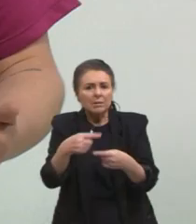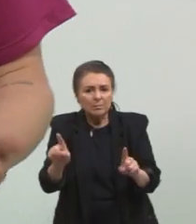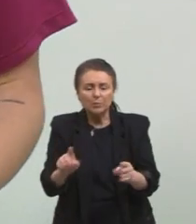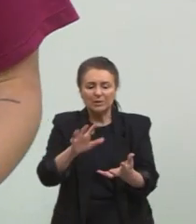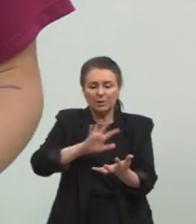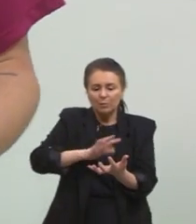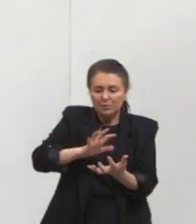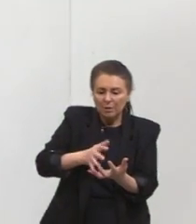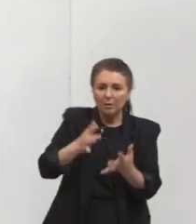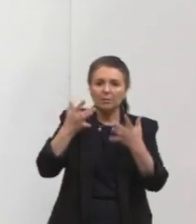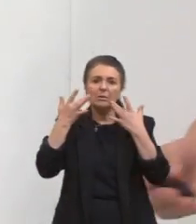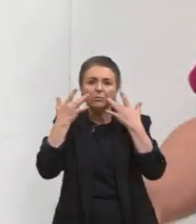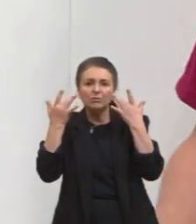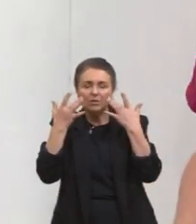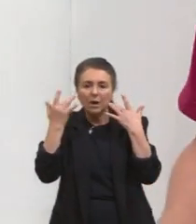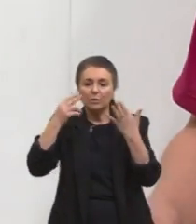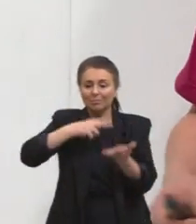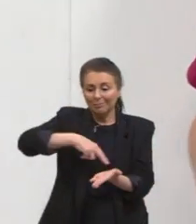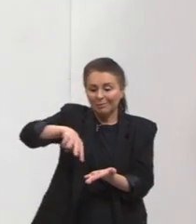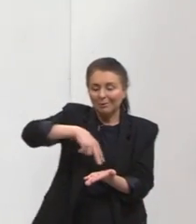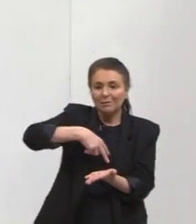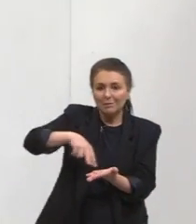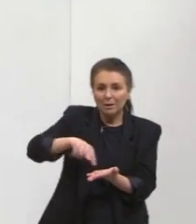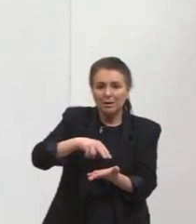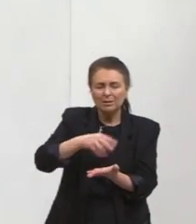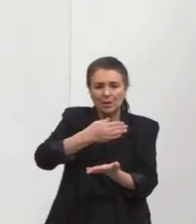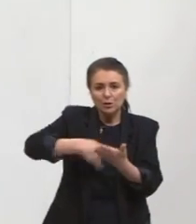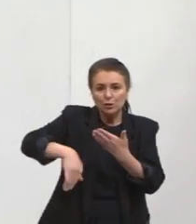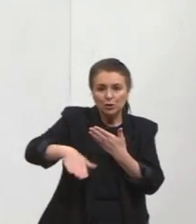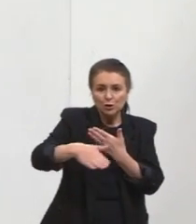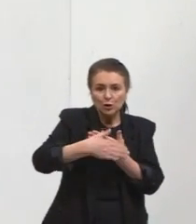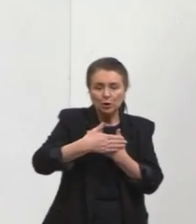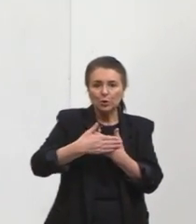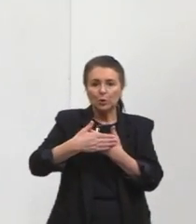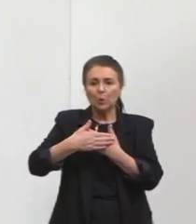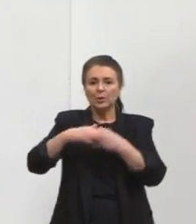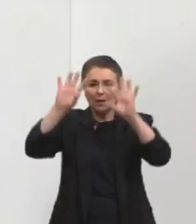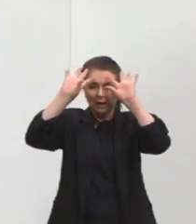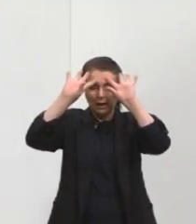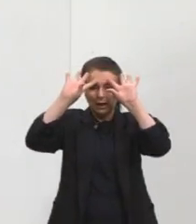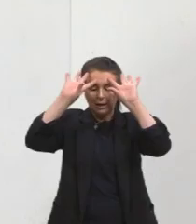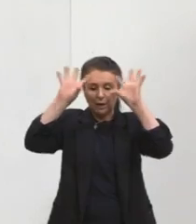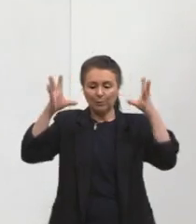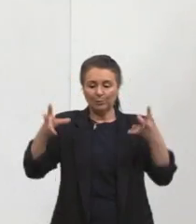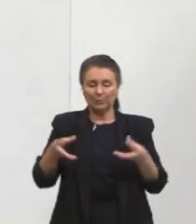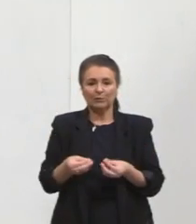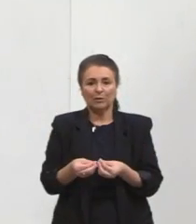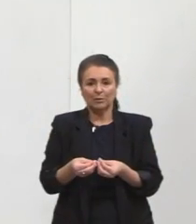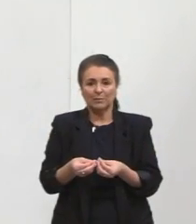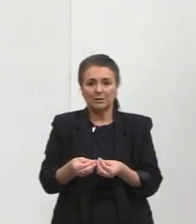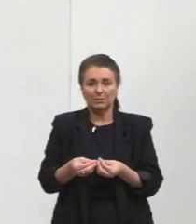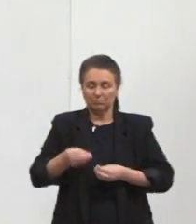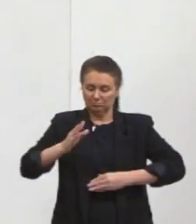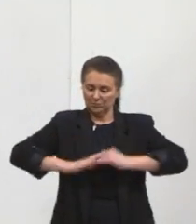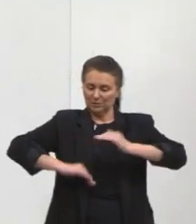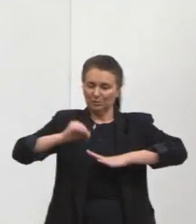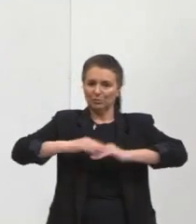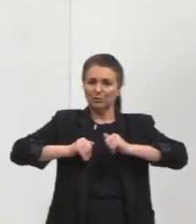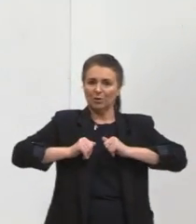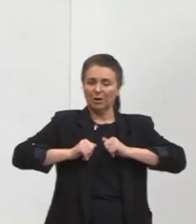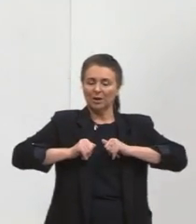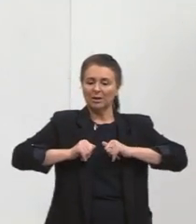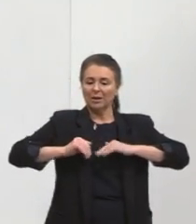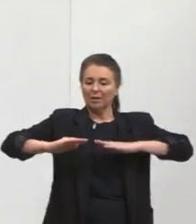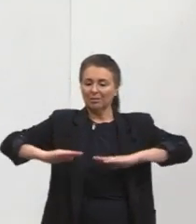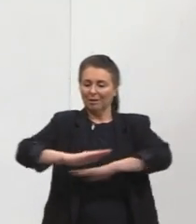do teatro lembrar da dança né de toda a performance que se constrói na Avenida Ou seja é um espetáculo a céu